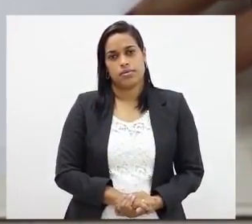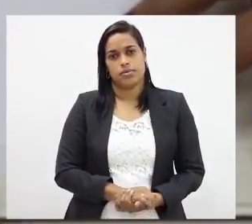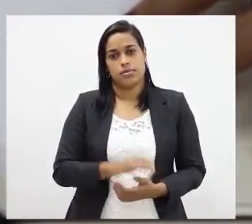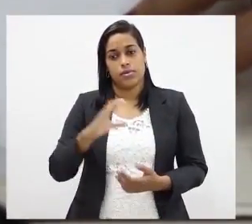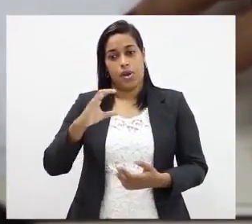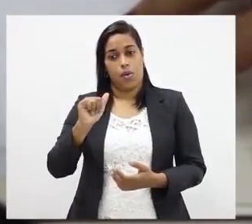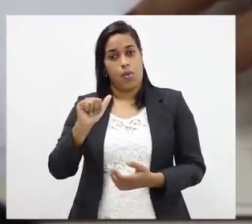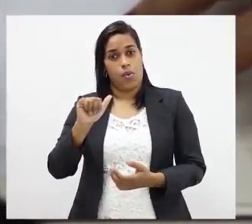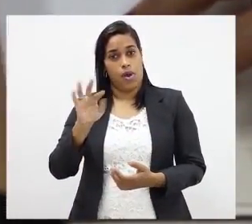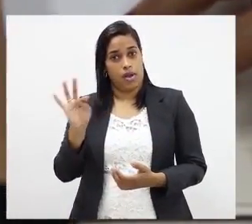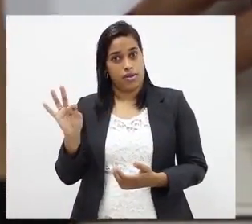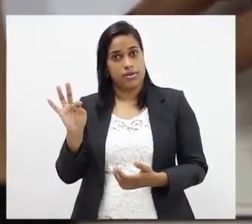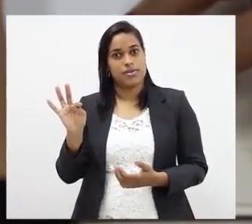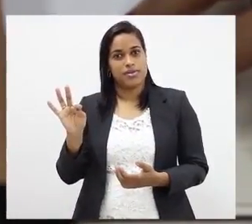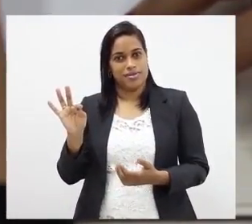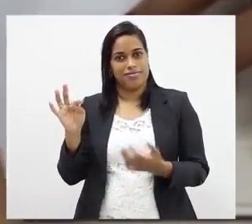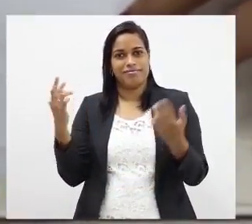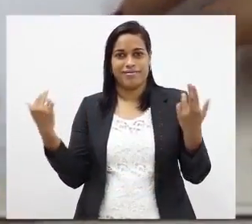ao K.